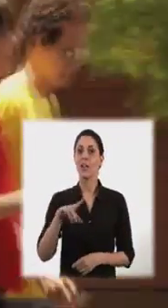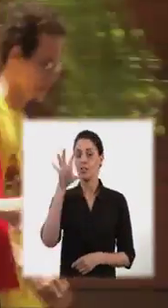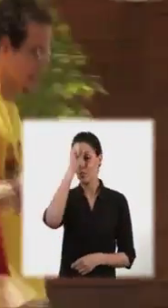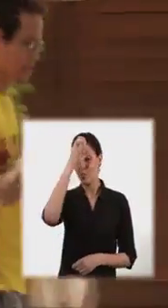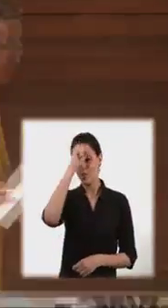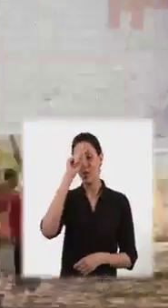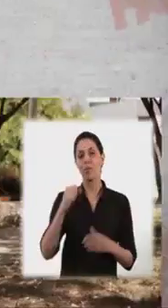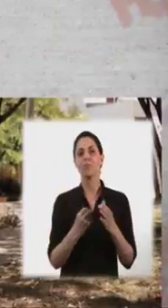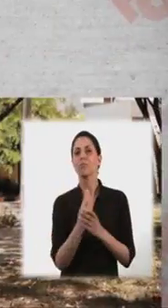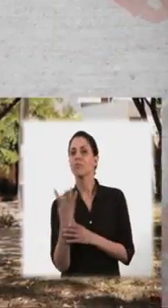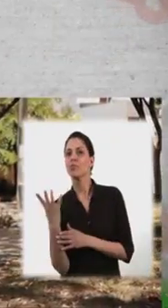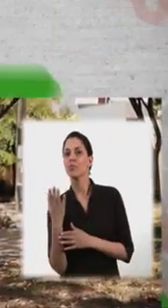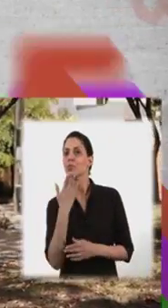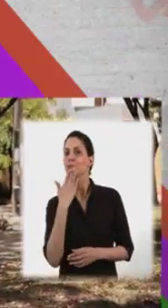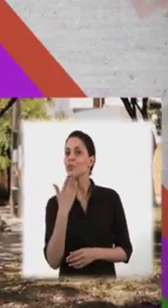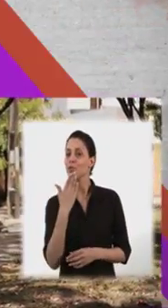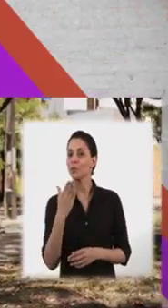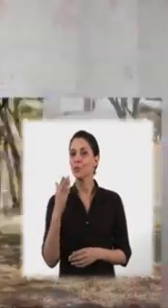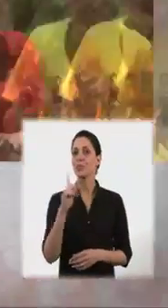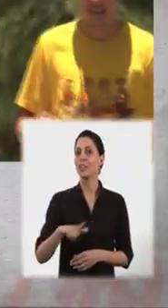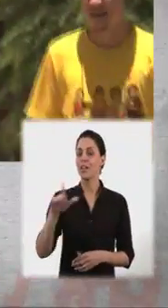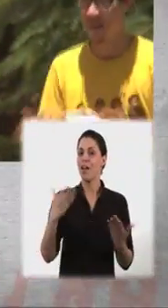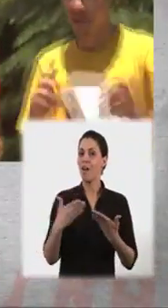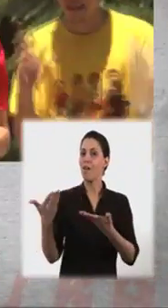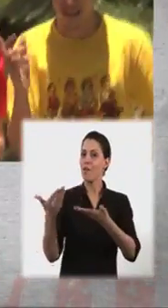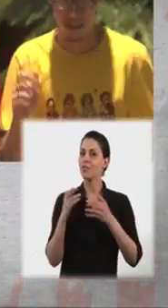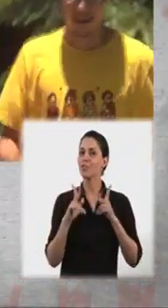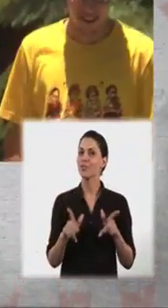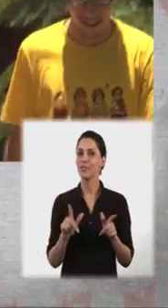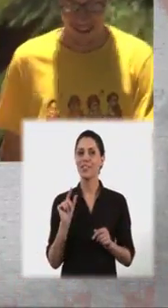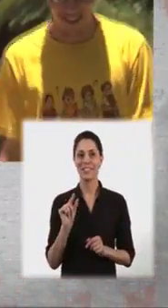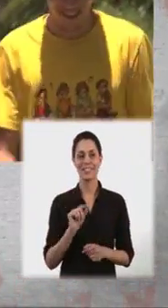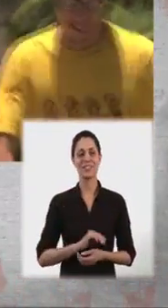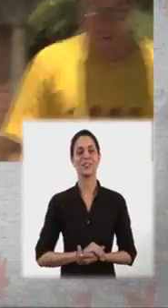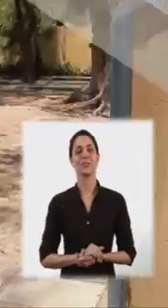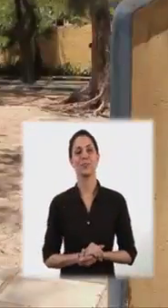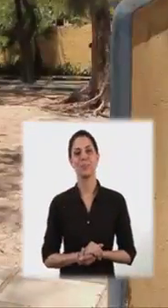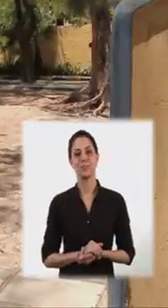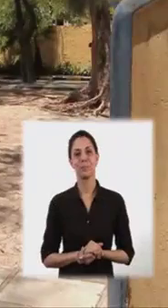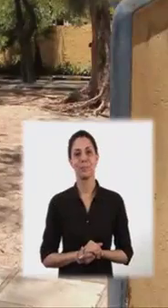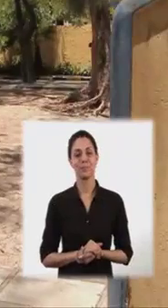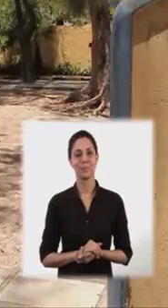são as características da crônica. Agora ele recebeu um convite um pouco diferente.